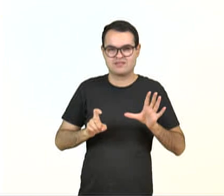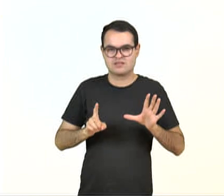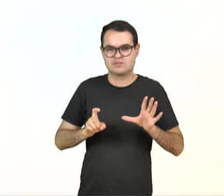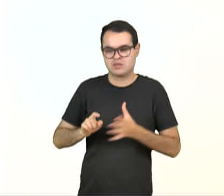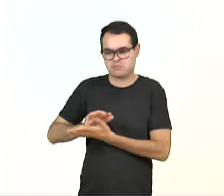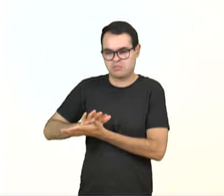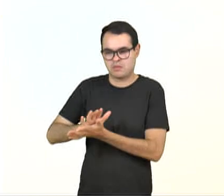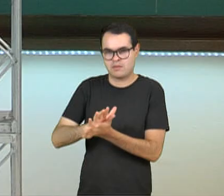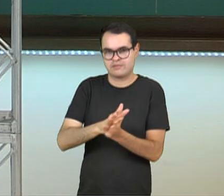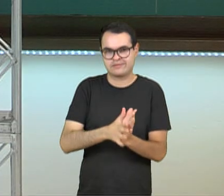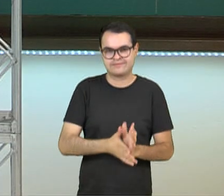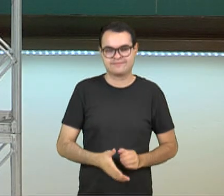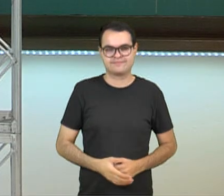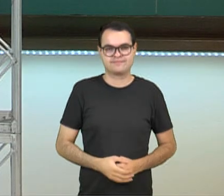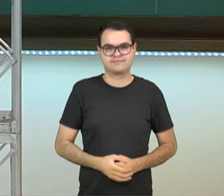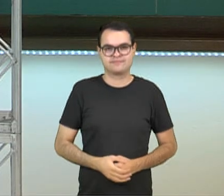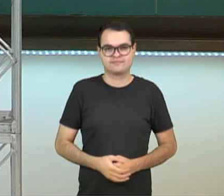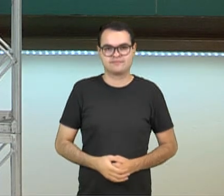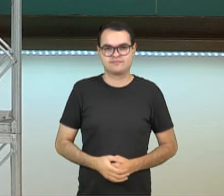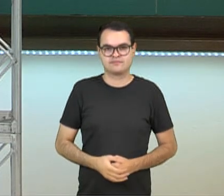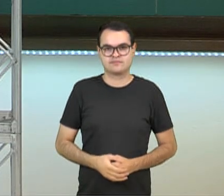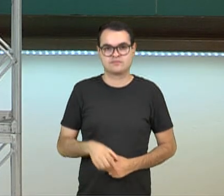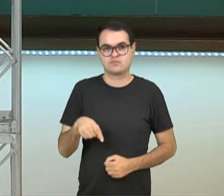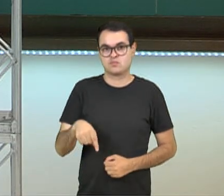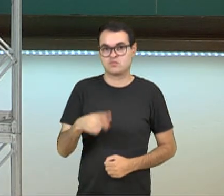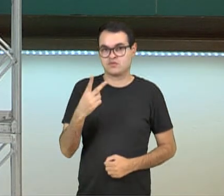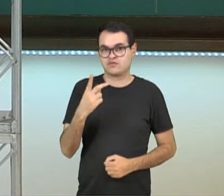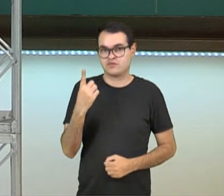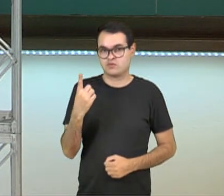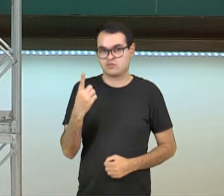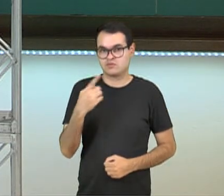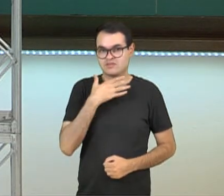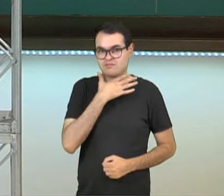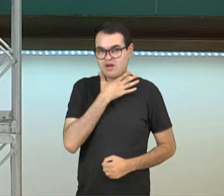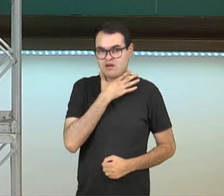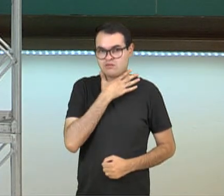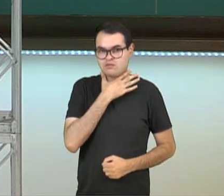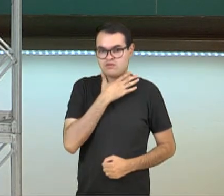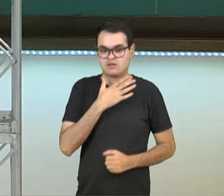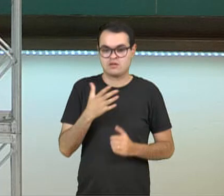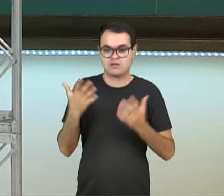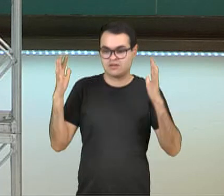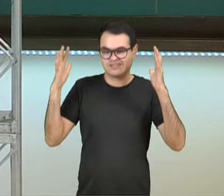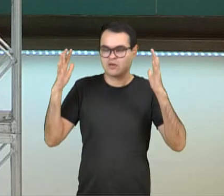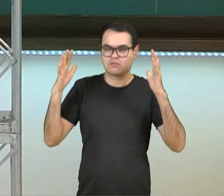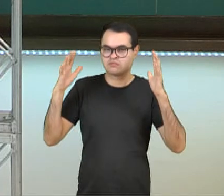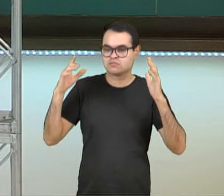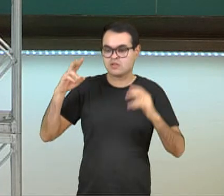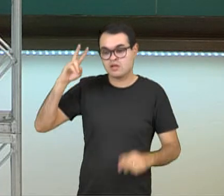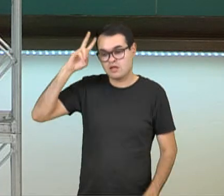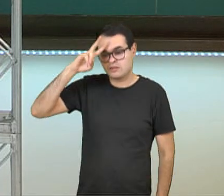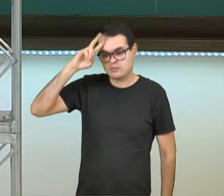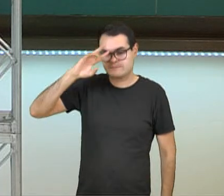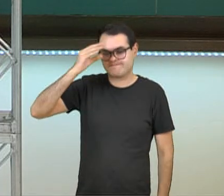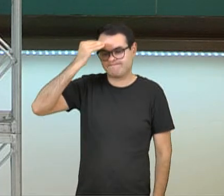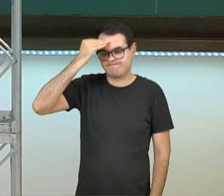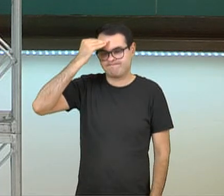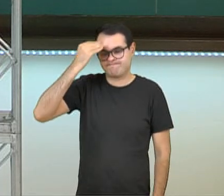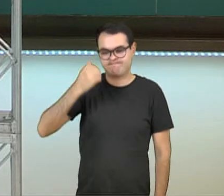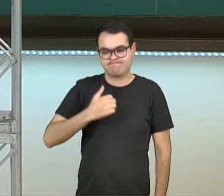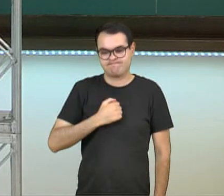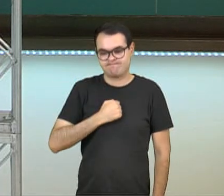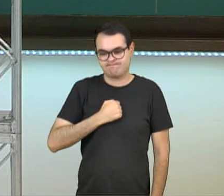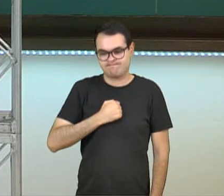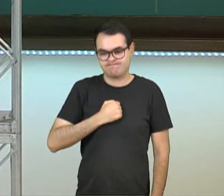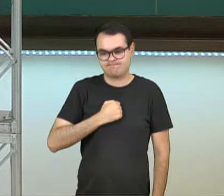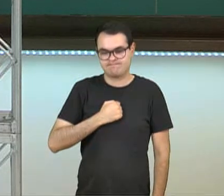ali, agora, né, no caso, 21 de março, é comemorado. Comemorado não, é lembrado esse massacre